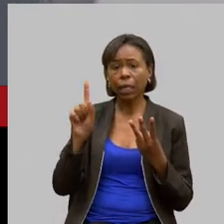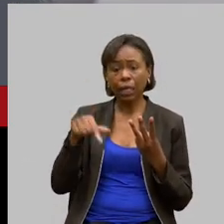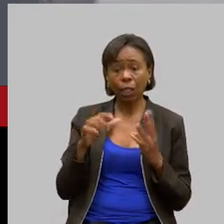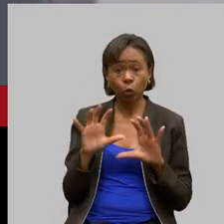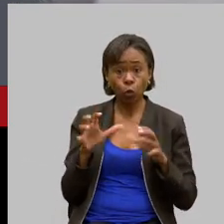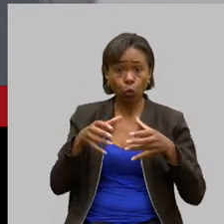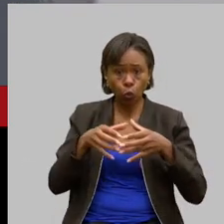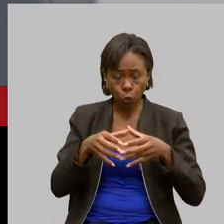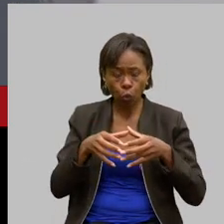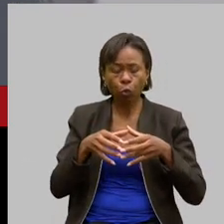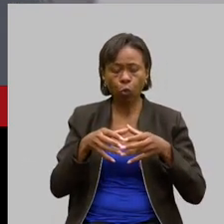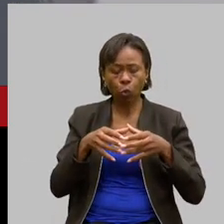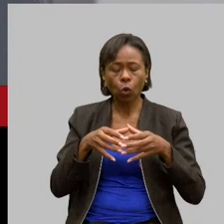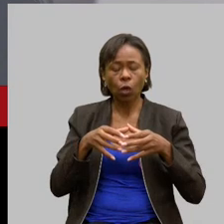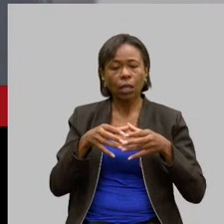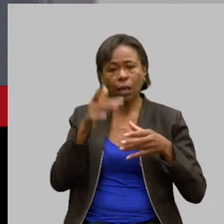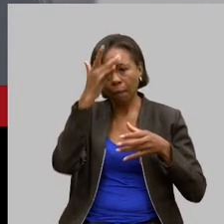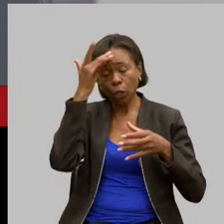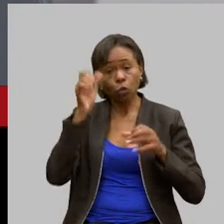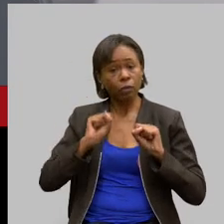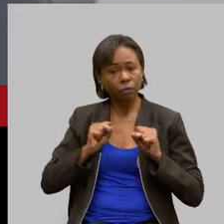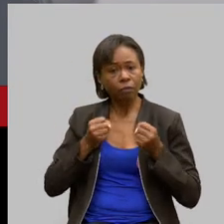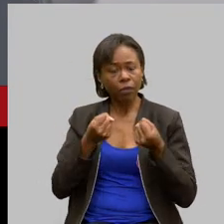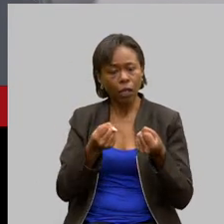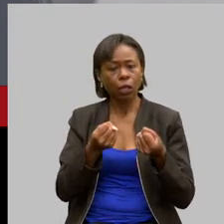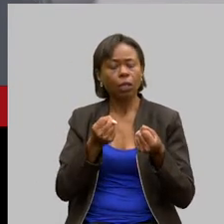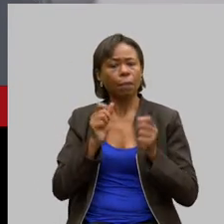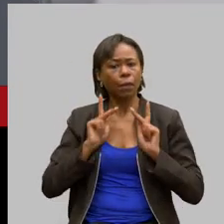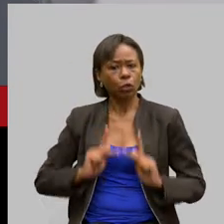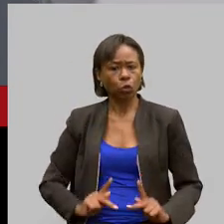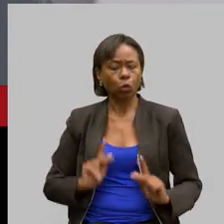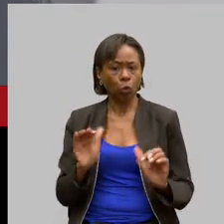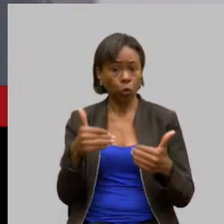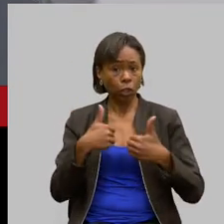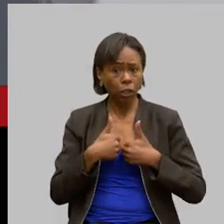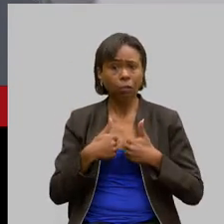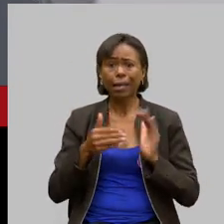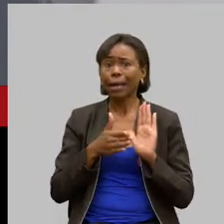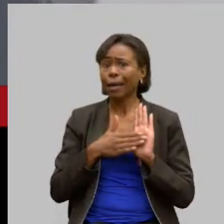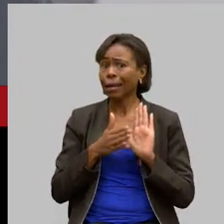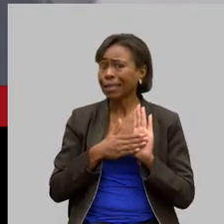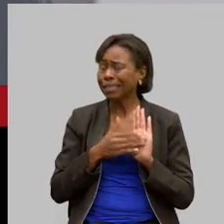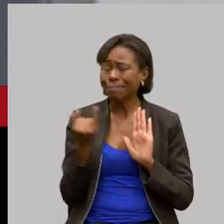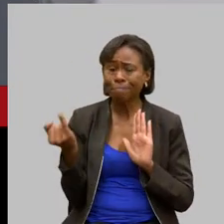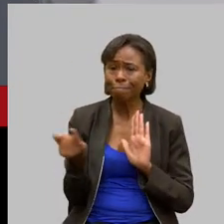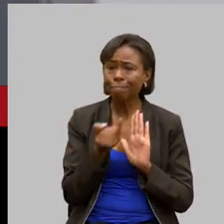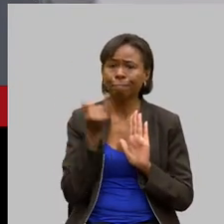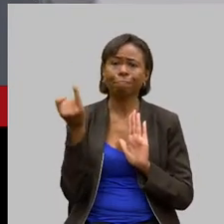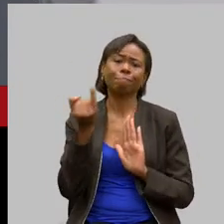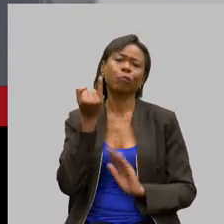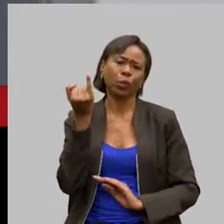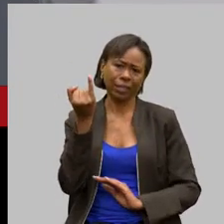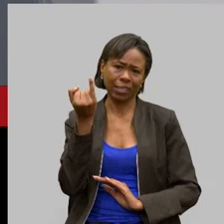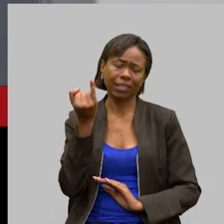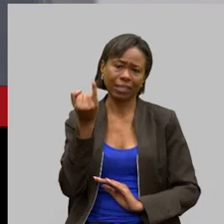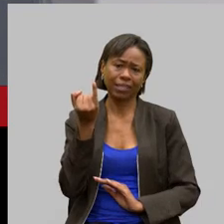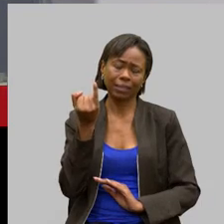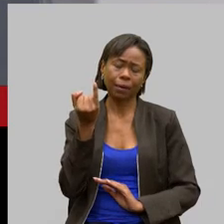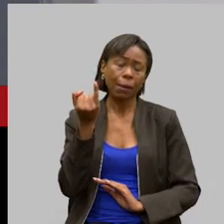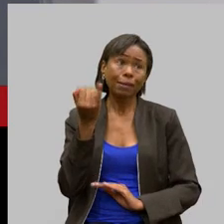em defesa das pessoas com autismo essa é uma pauta muito importante muito mais do que a gente